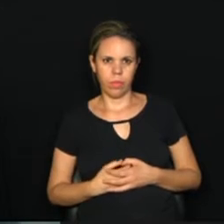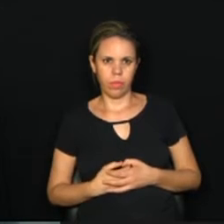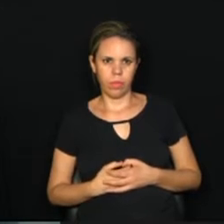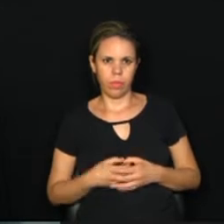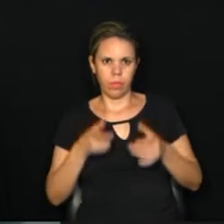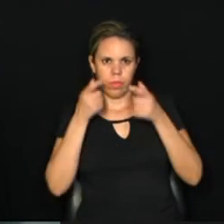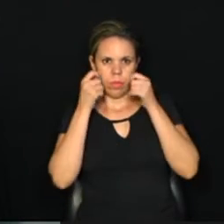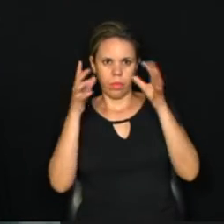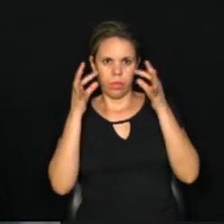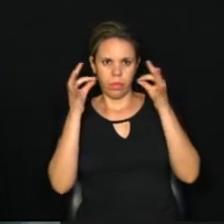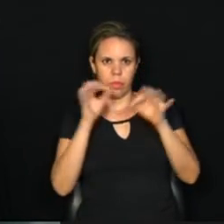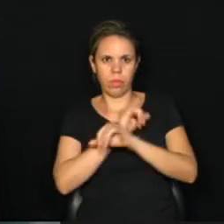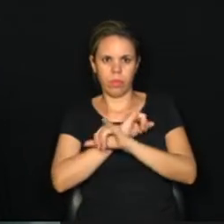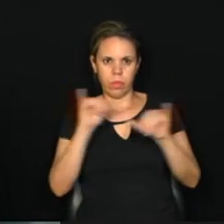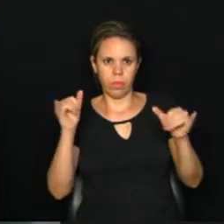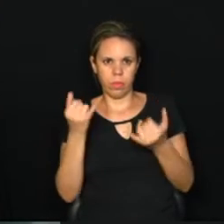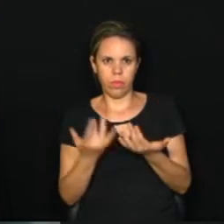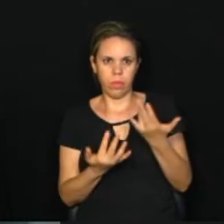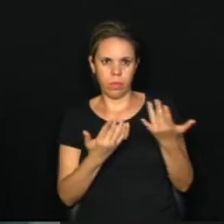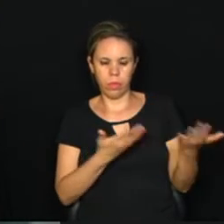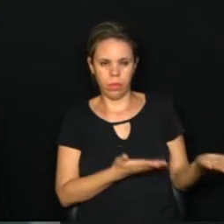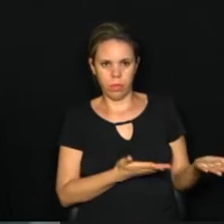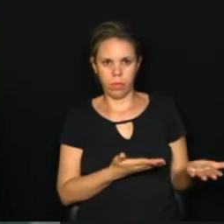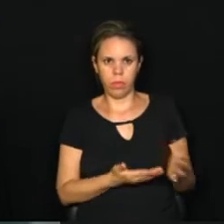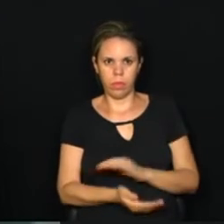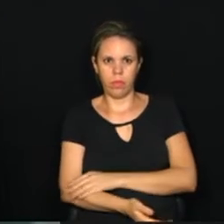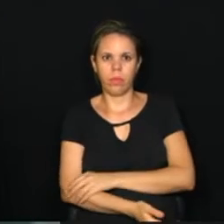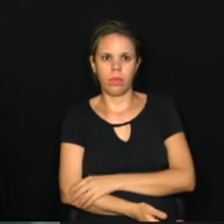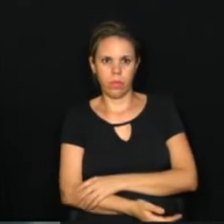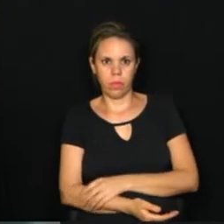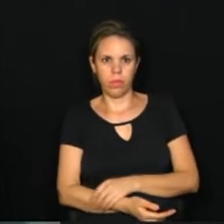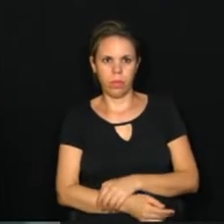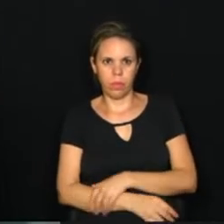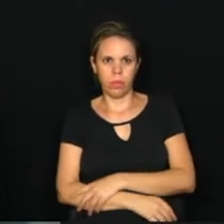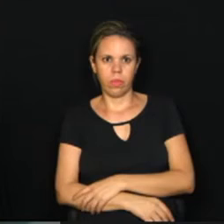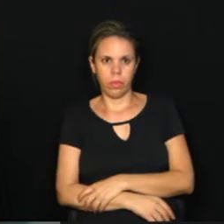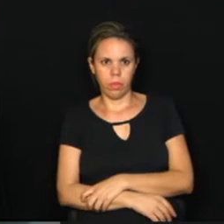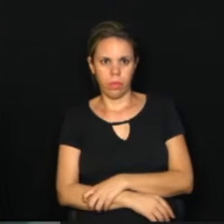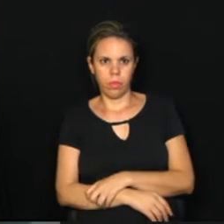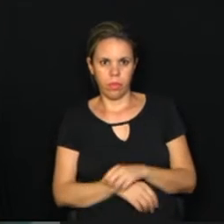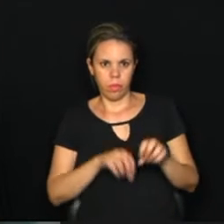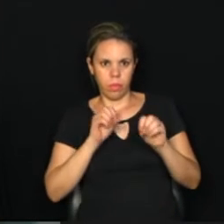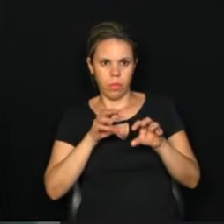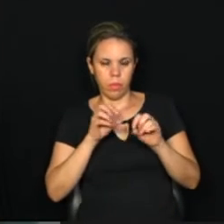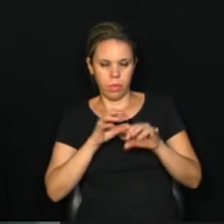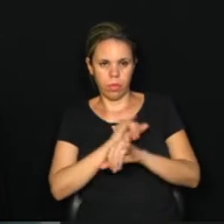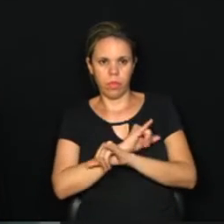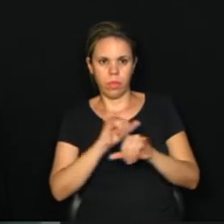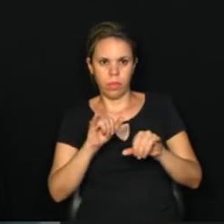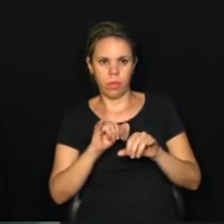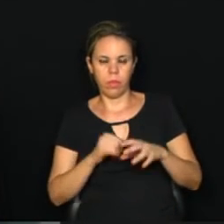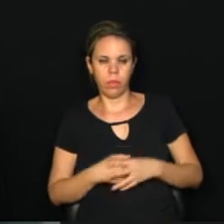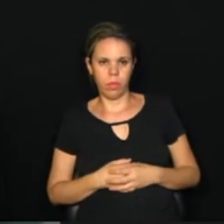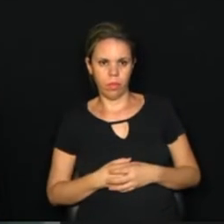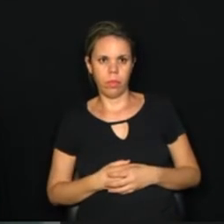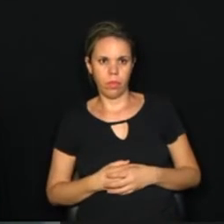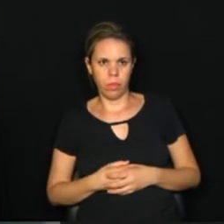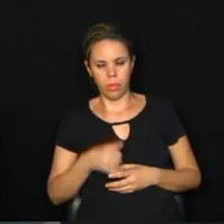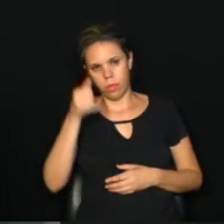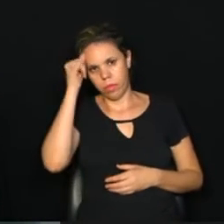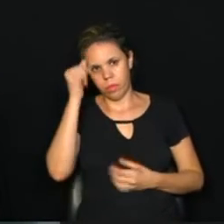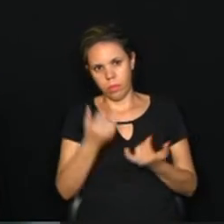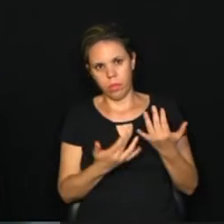alerta para essa questão das queimadas, faixas, mensagens educativas e